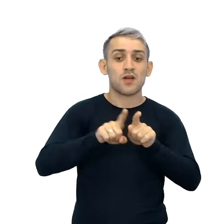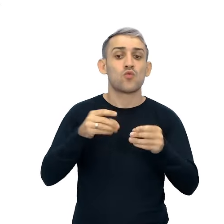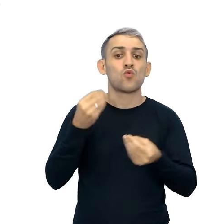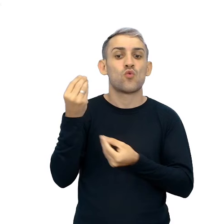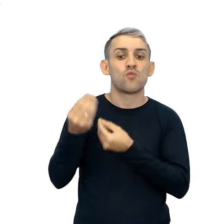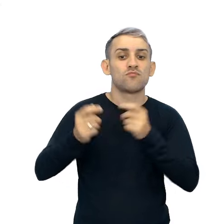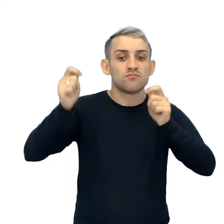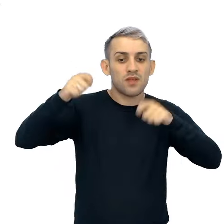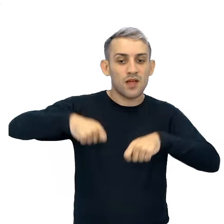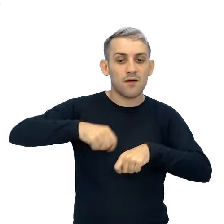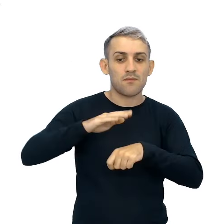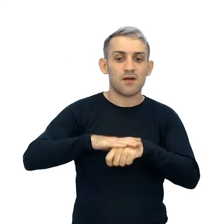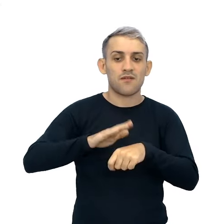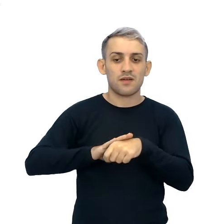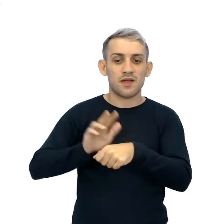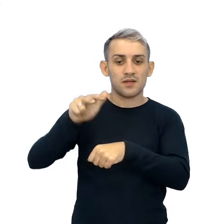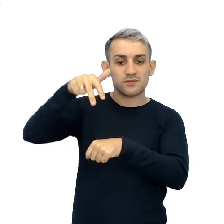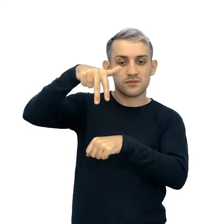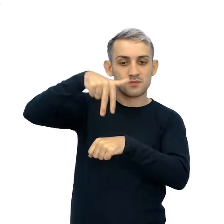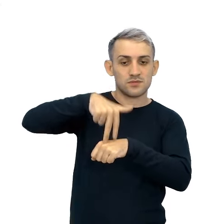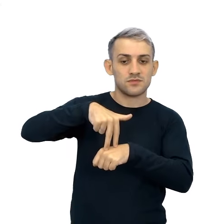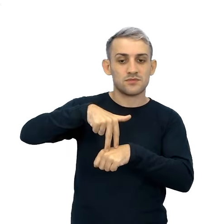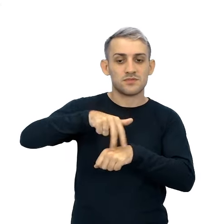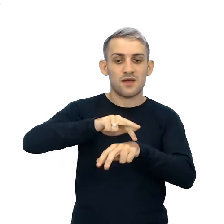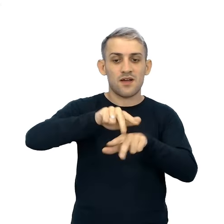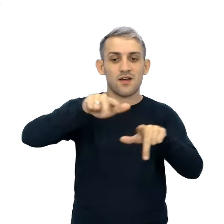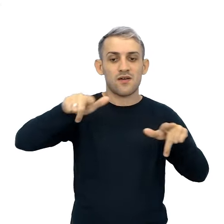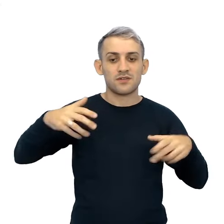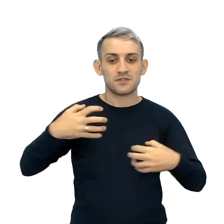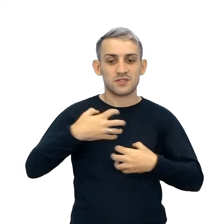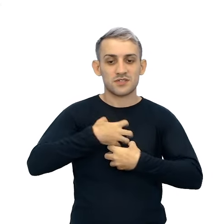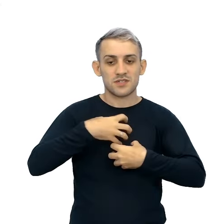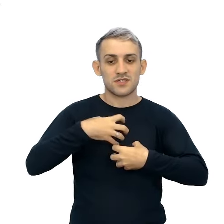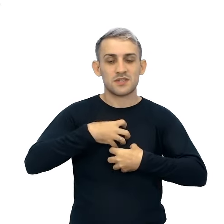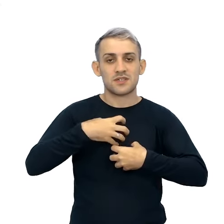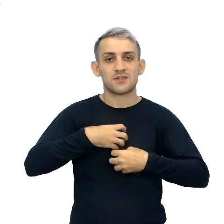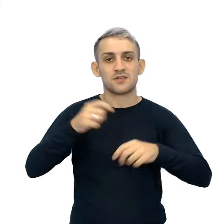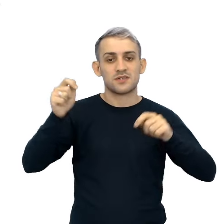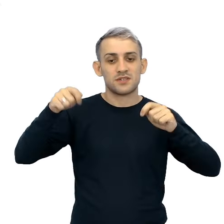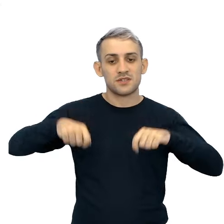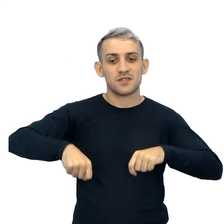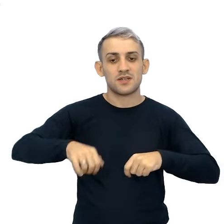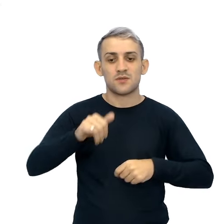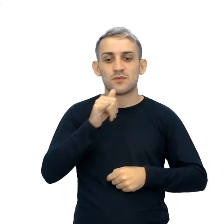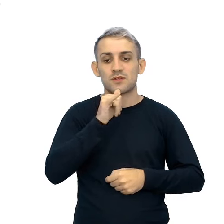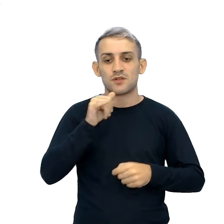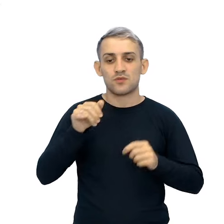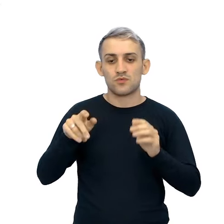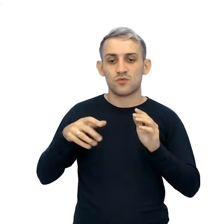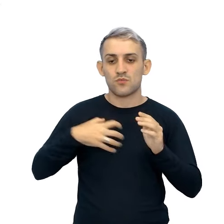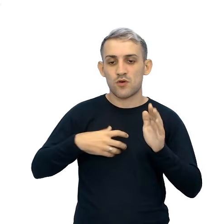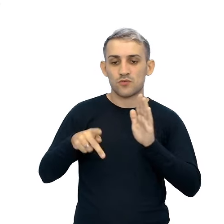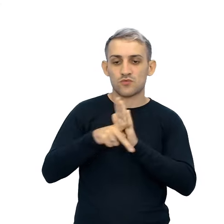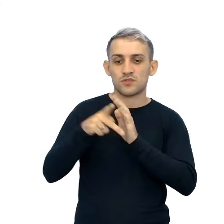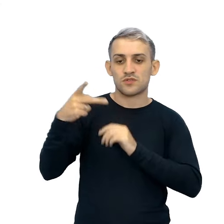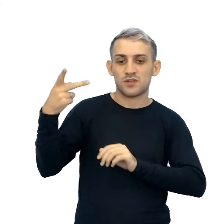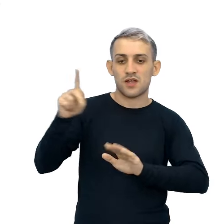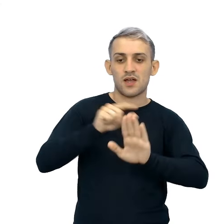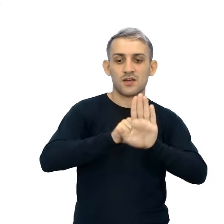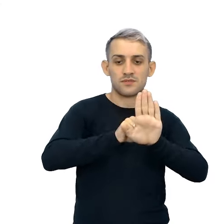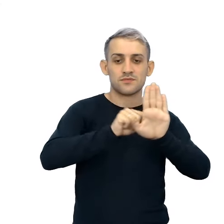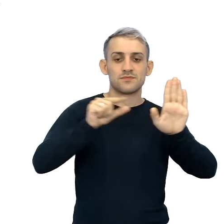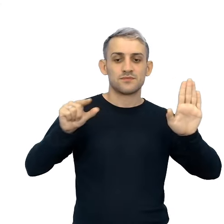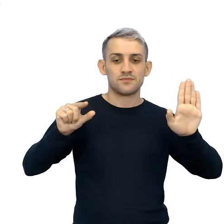eles farão a exposição, então, das múltiplas formas em que o poema Morte e Vida Severina se apresenta aí na